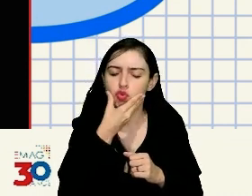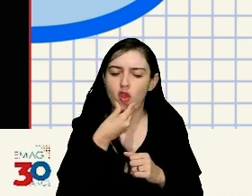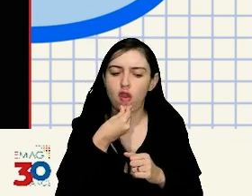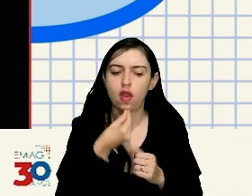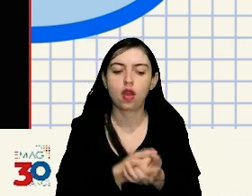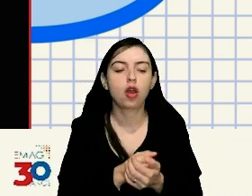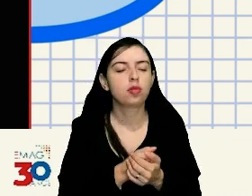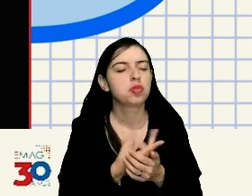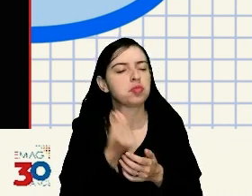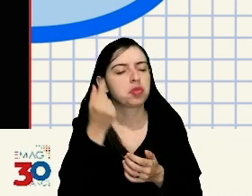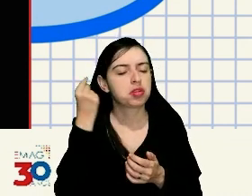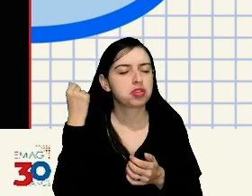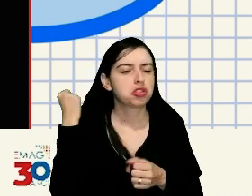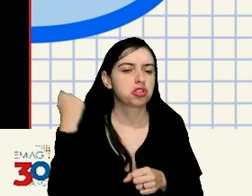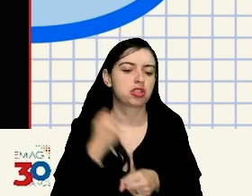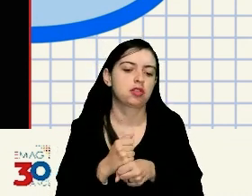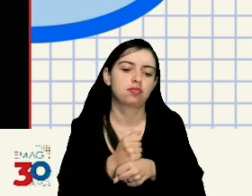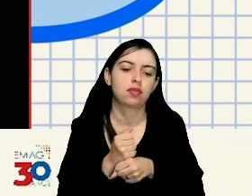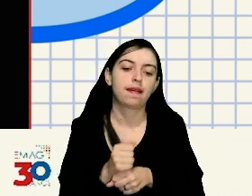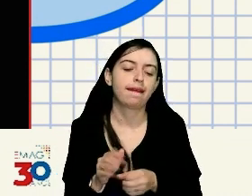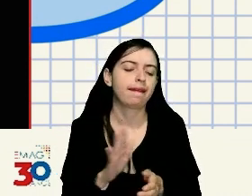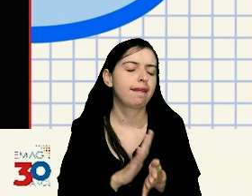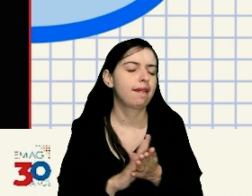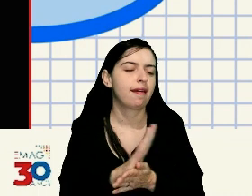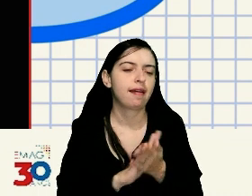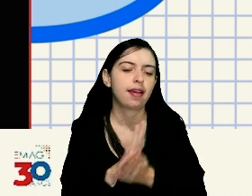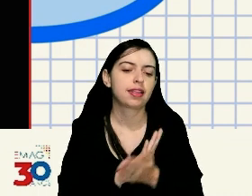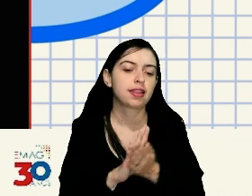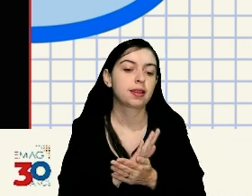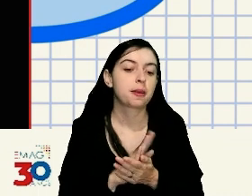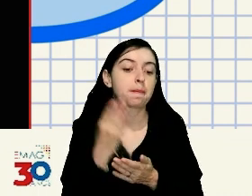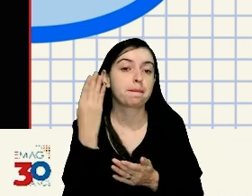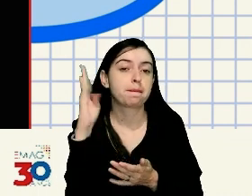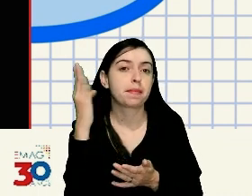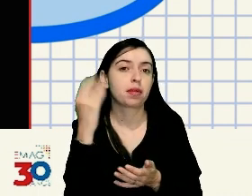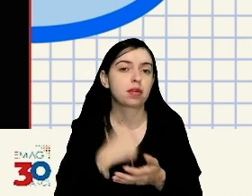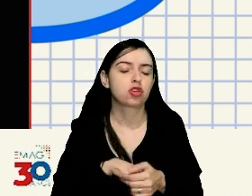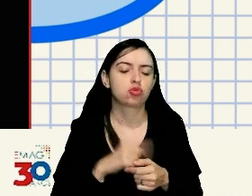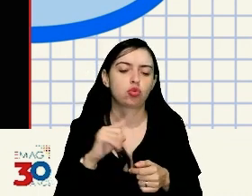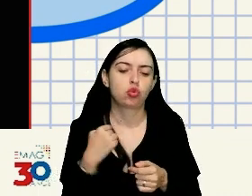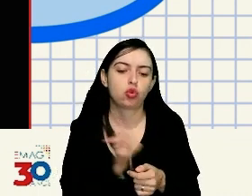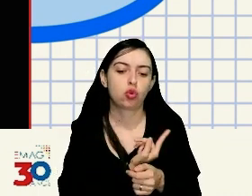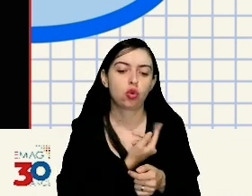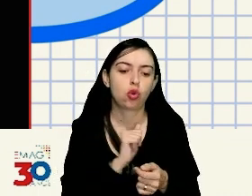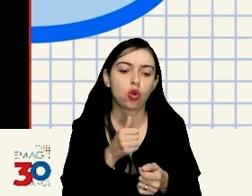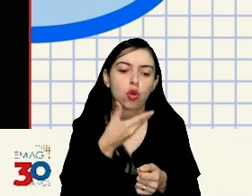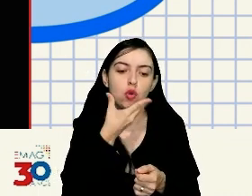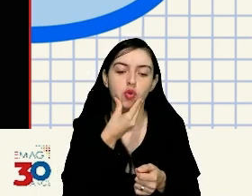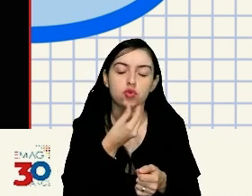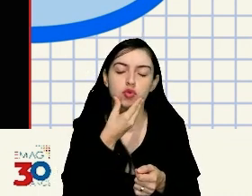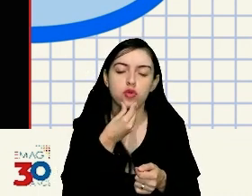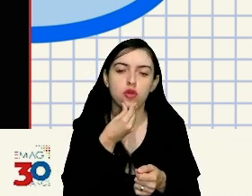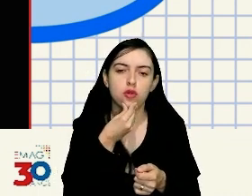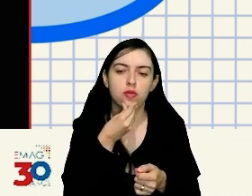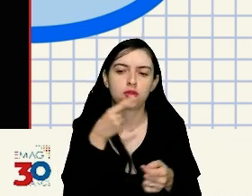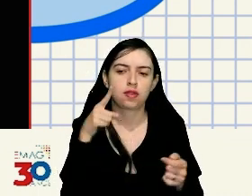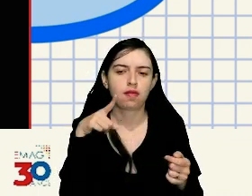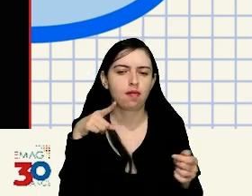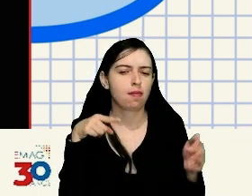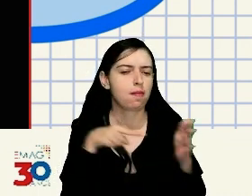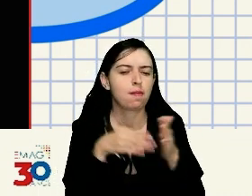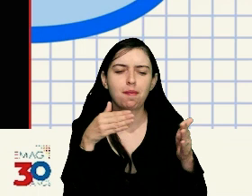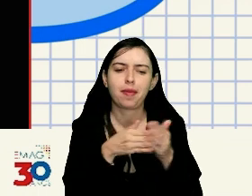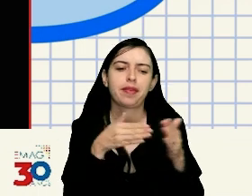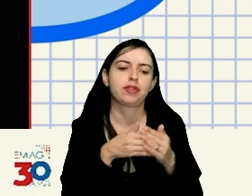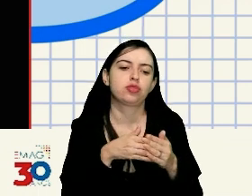na biologia, nada na genética que impeça nós homens de cuidar. Então, se não há nada que impeça nós homens de cuidar, por que nós